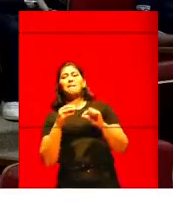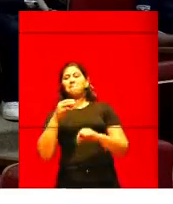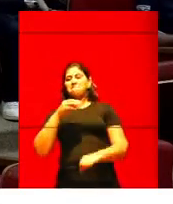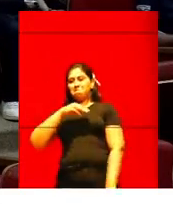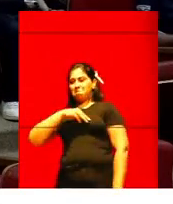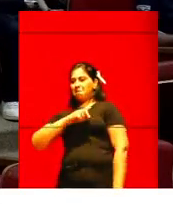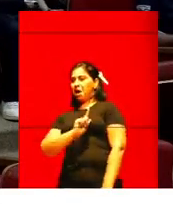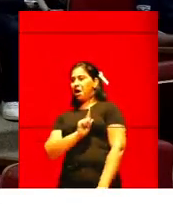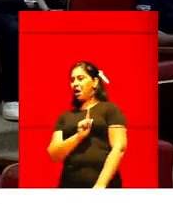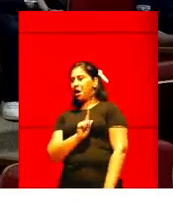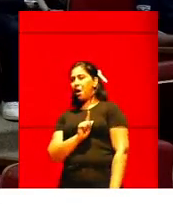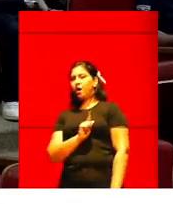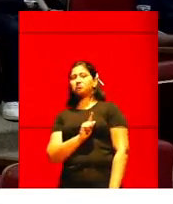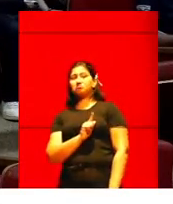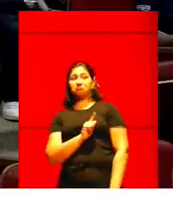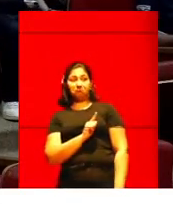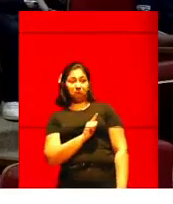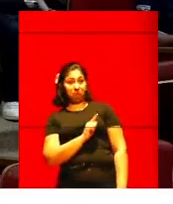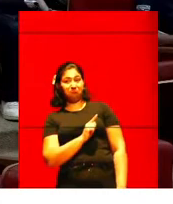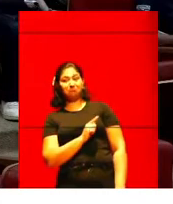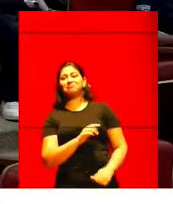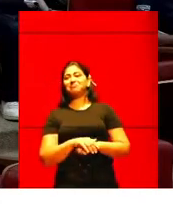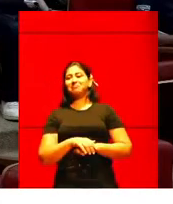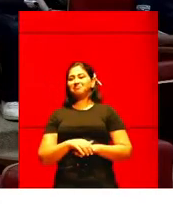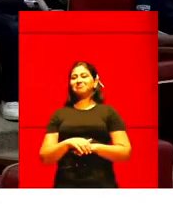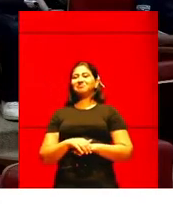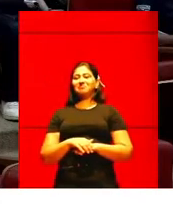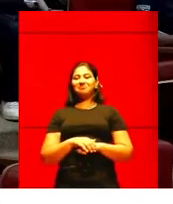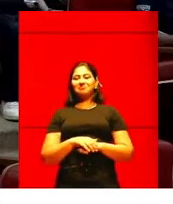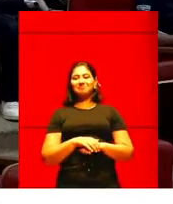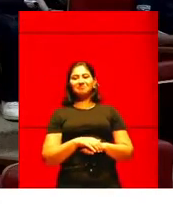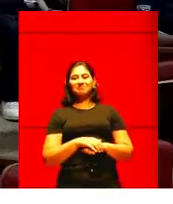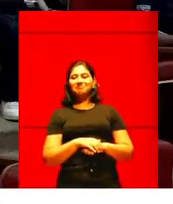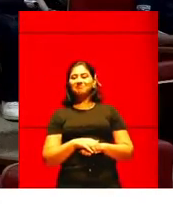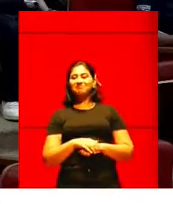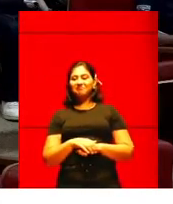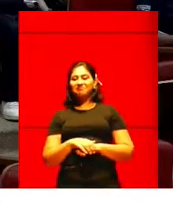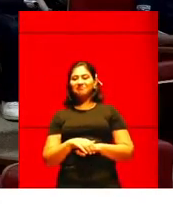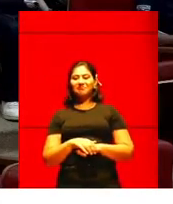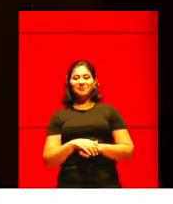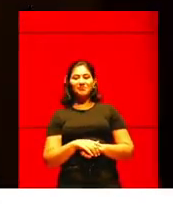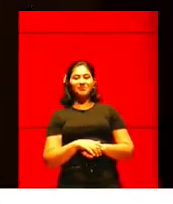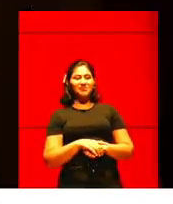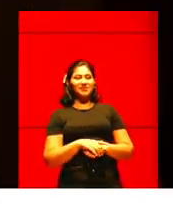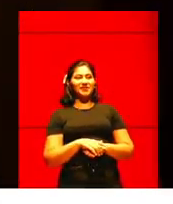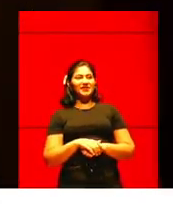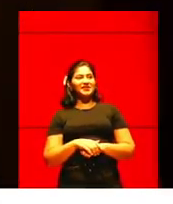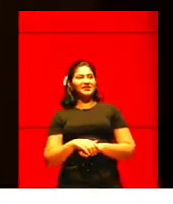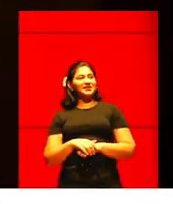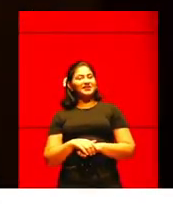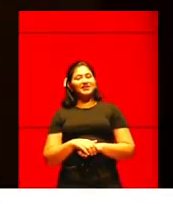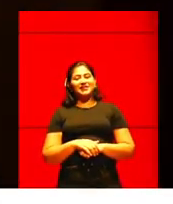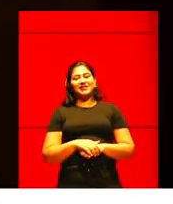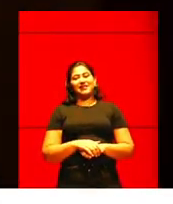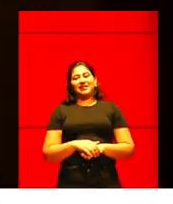Major? Eu não posso falar muita coisa, para não entender outras coisas, mas senhores. Contente.